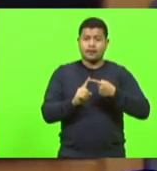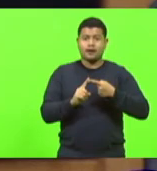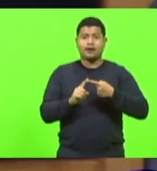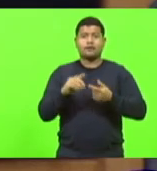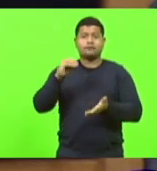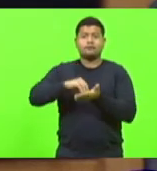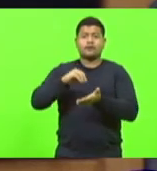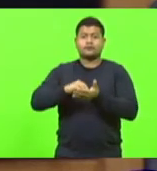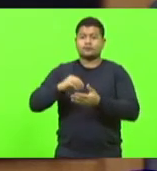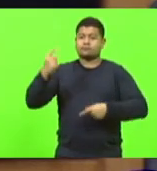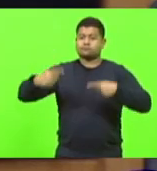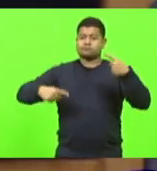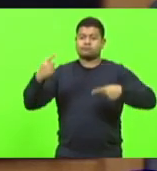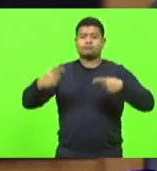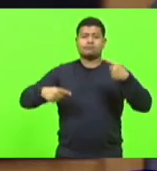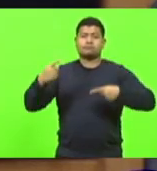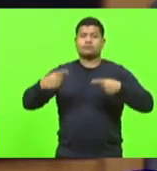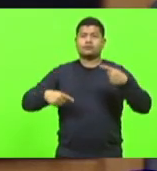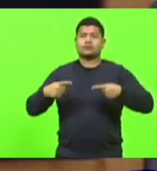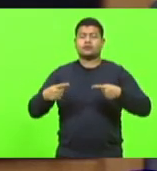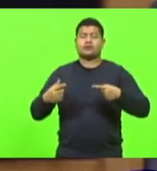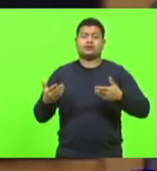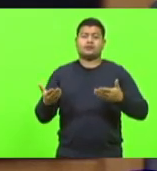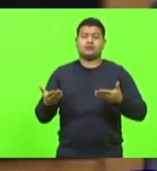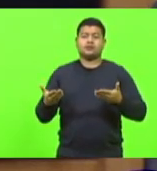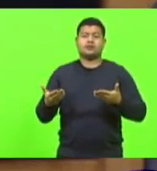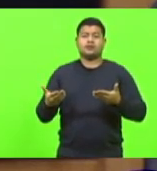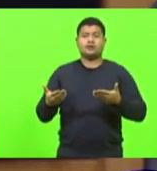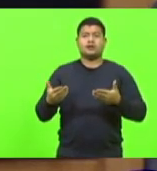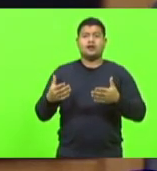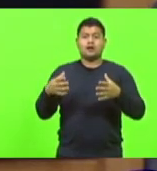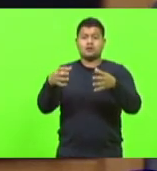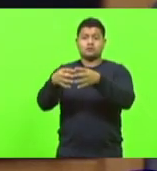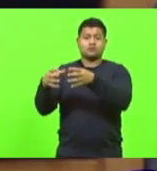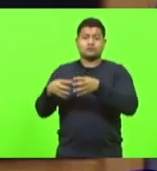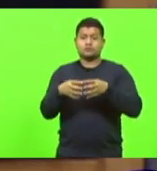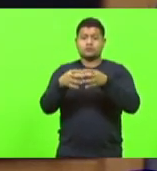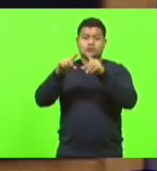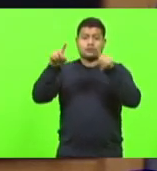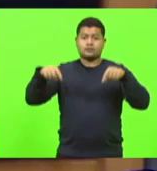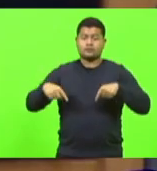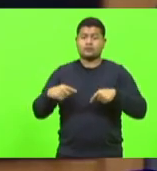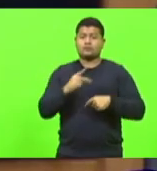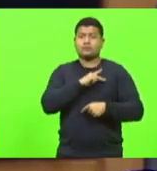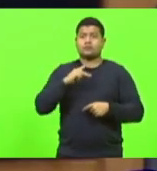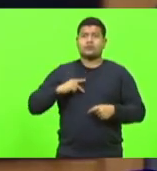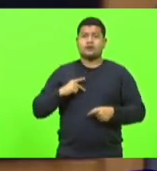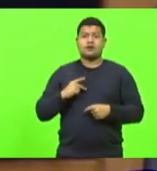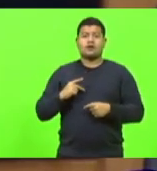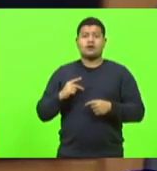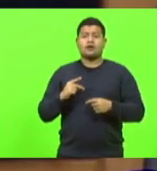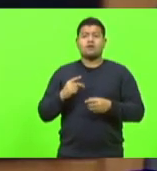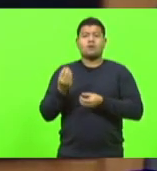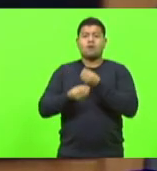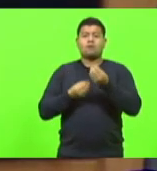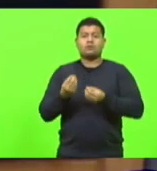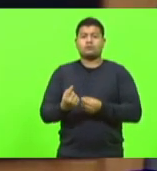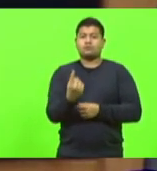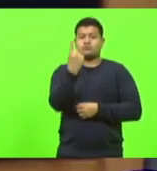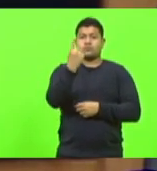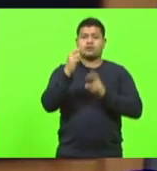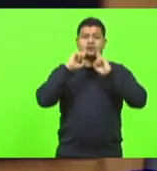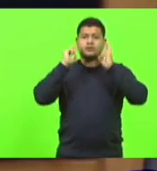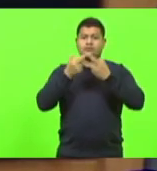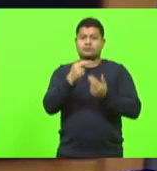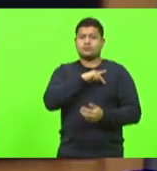debate o debate categoria dos Servidores Públicos se resumiu a uma audiência pública aqui na